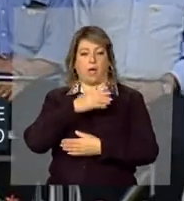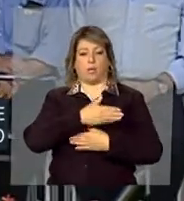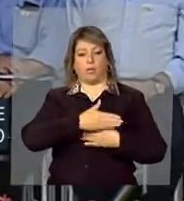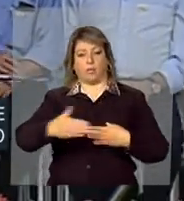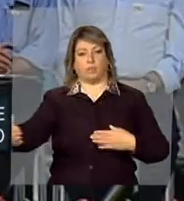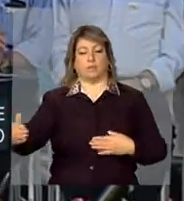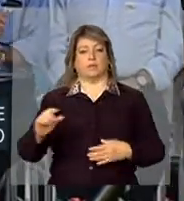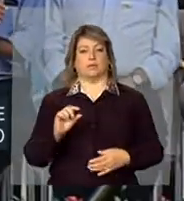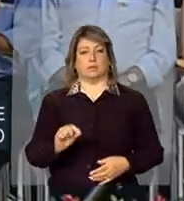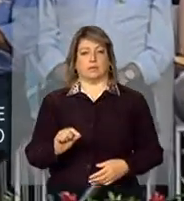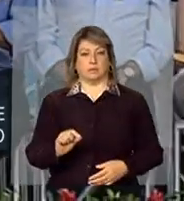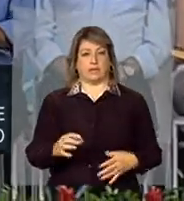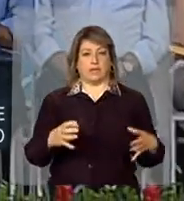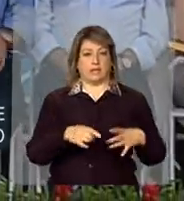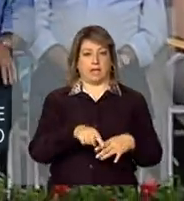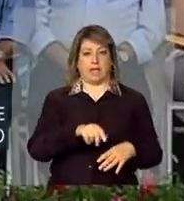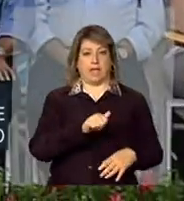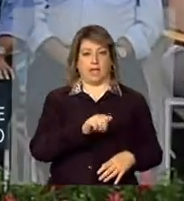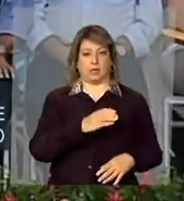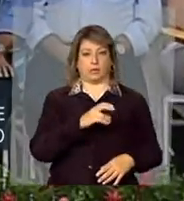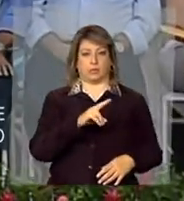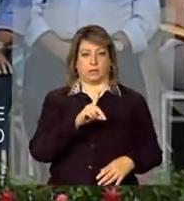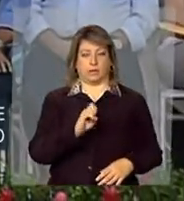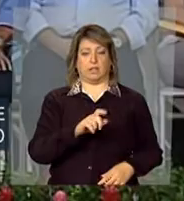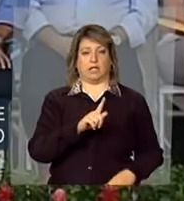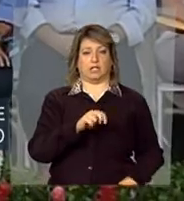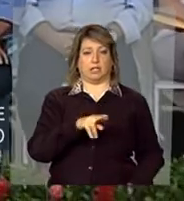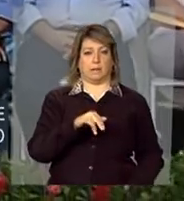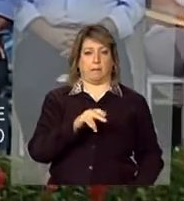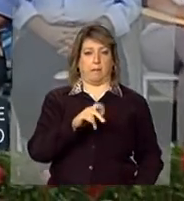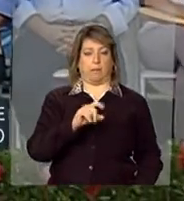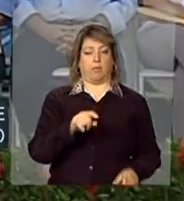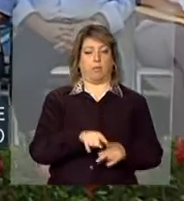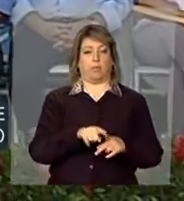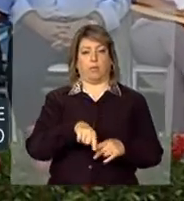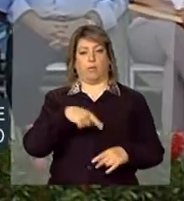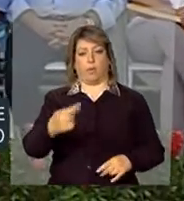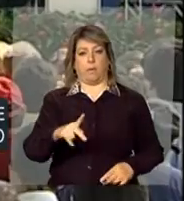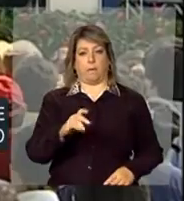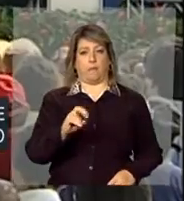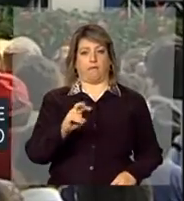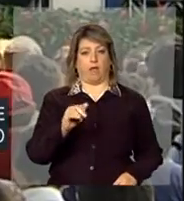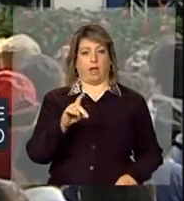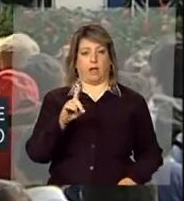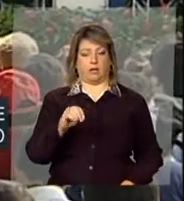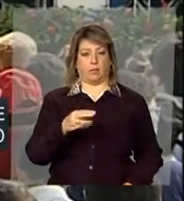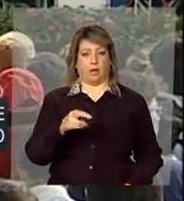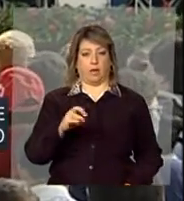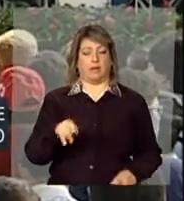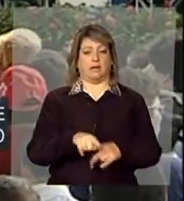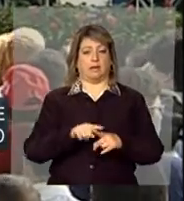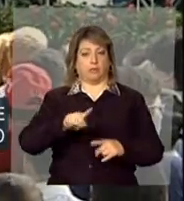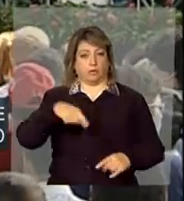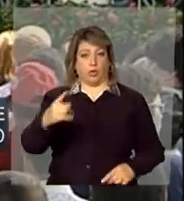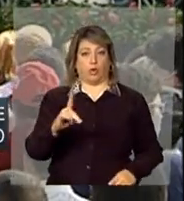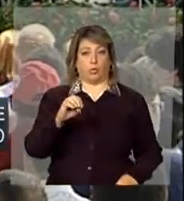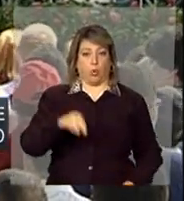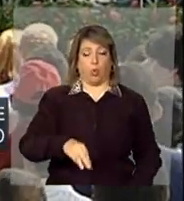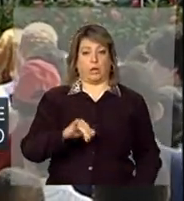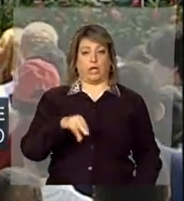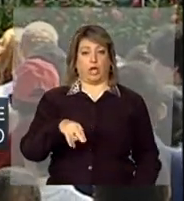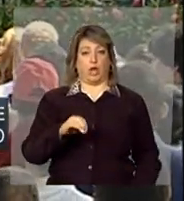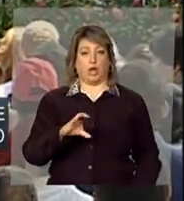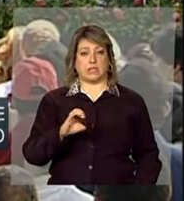trecho compreendido entre o açu de Genipapo, povoado Moreira e o município de Dom Inocêncio, beneficiando